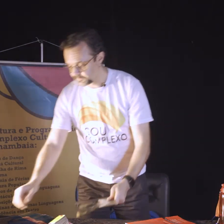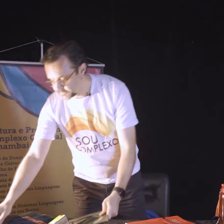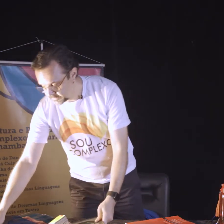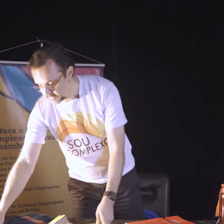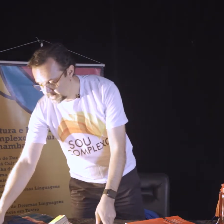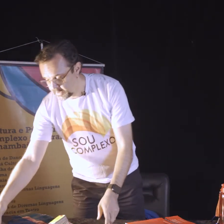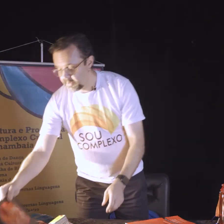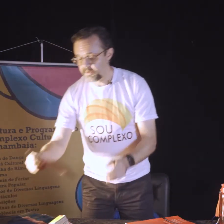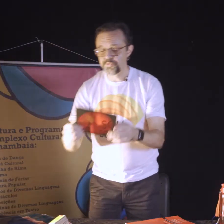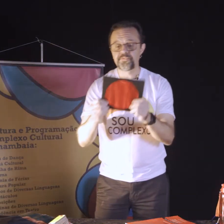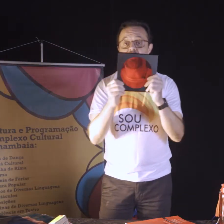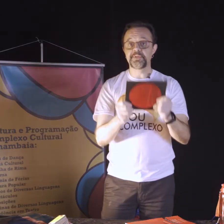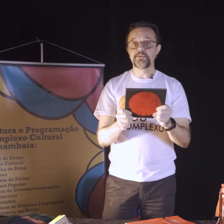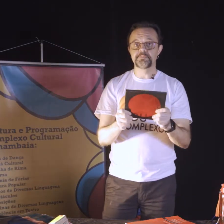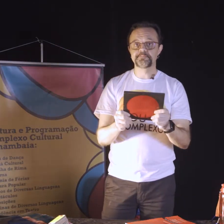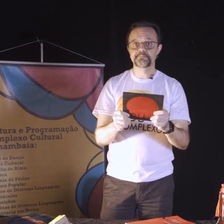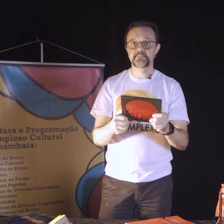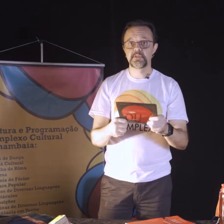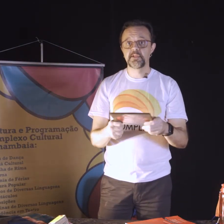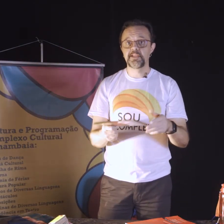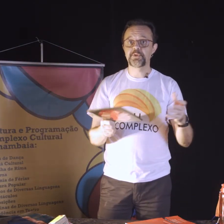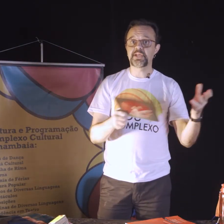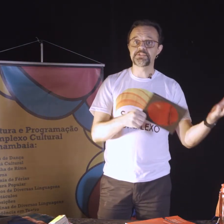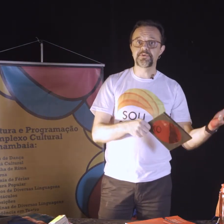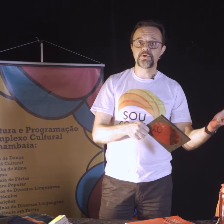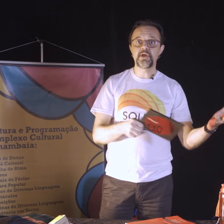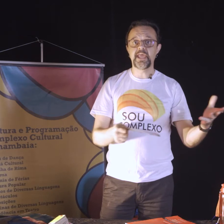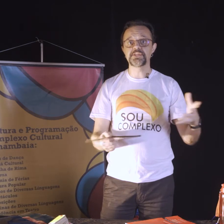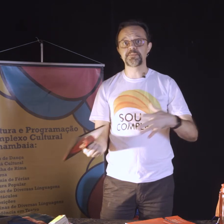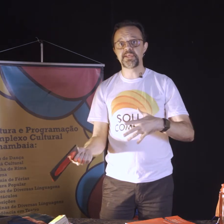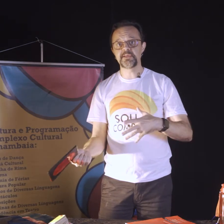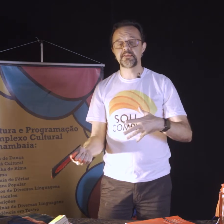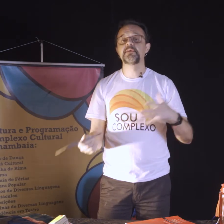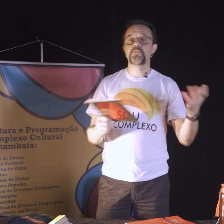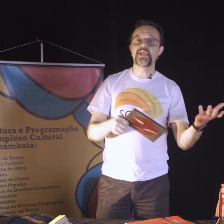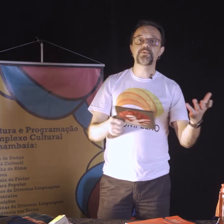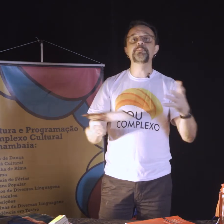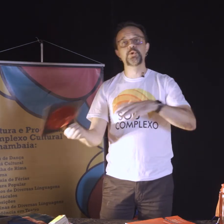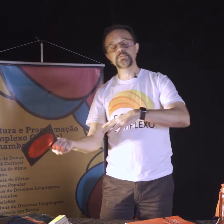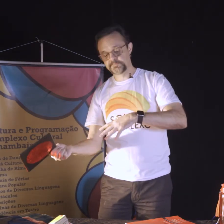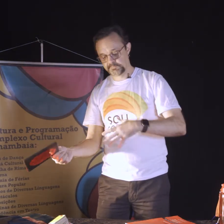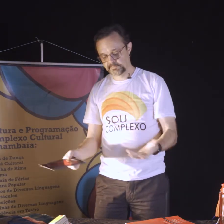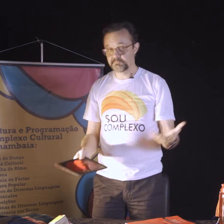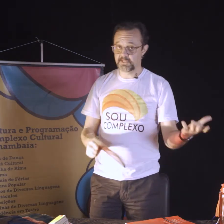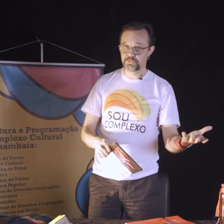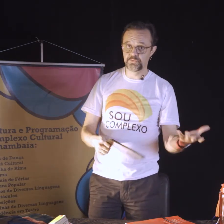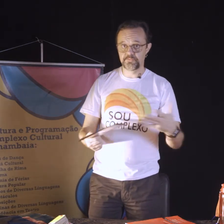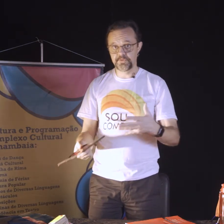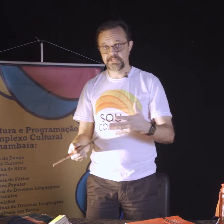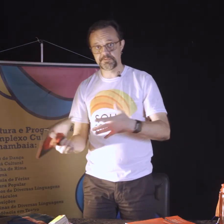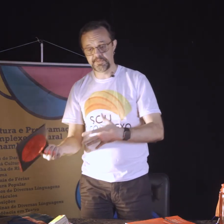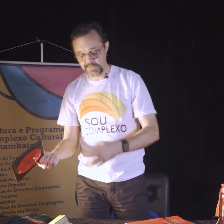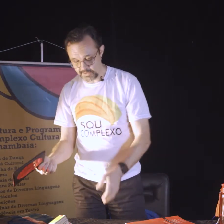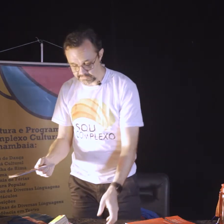verde e um vermelho. Lembra do que a gente falou? RGB? Red, Green, Blue?